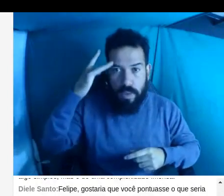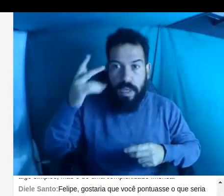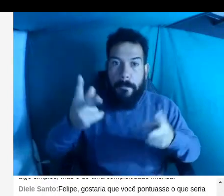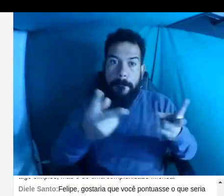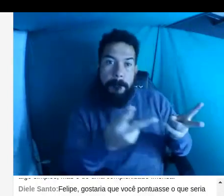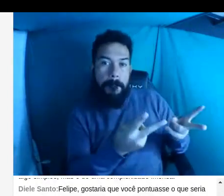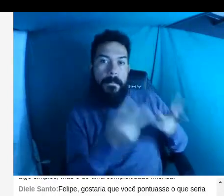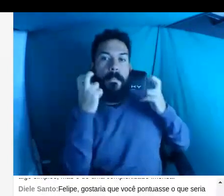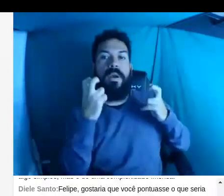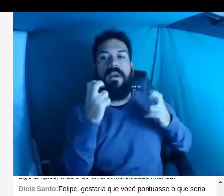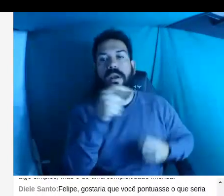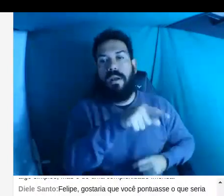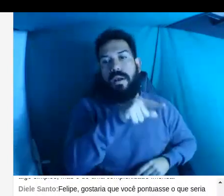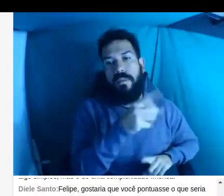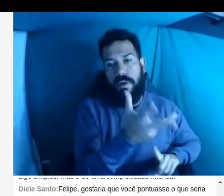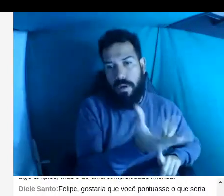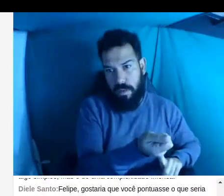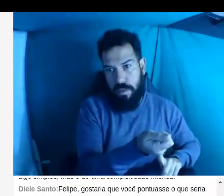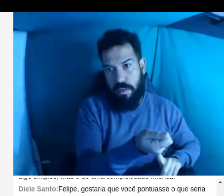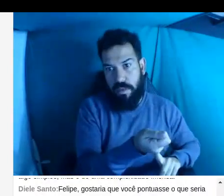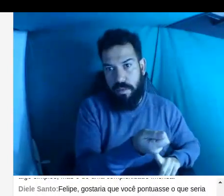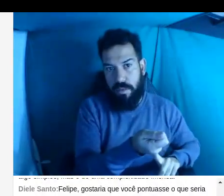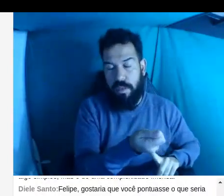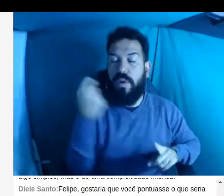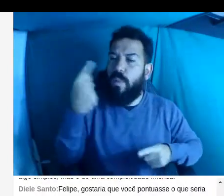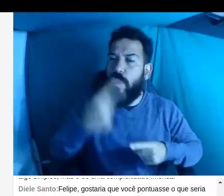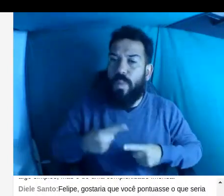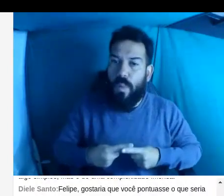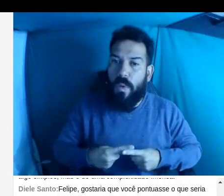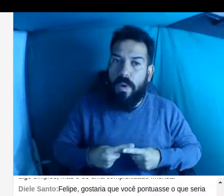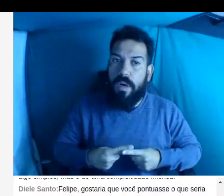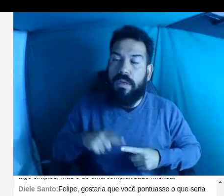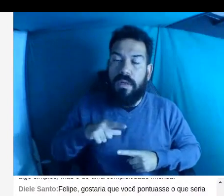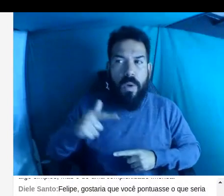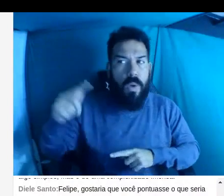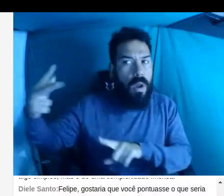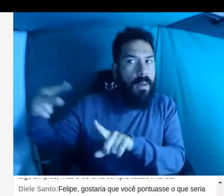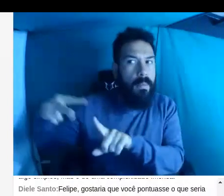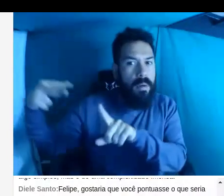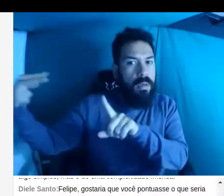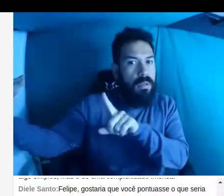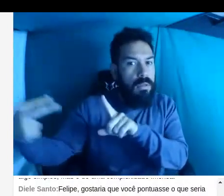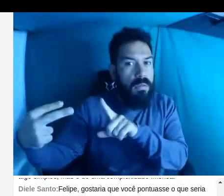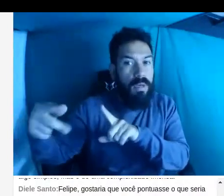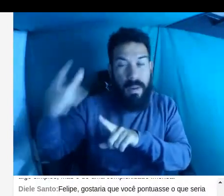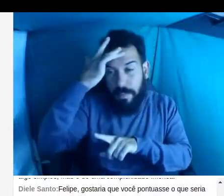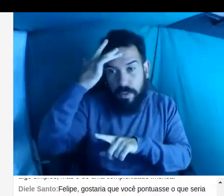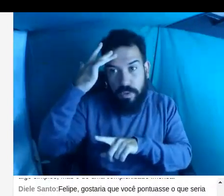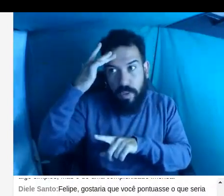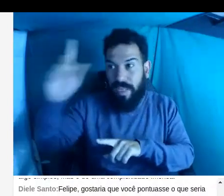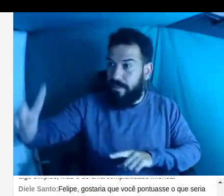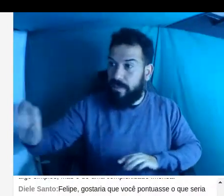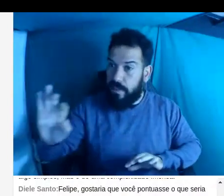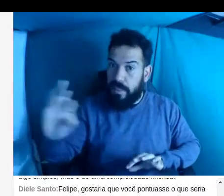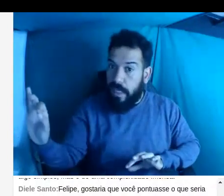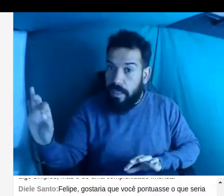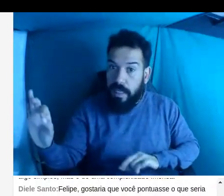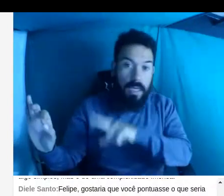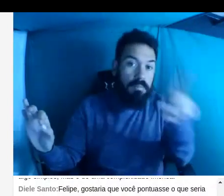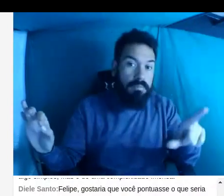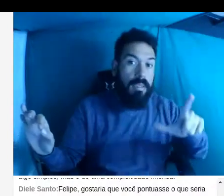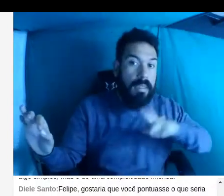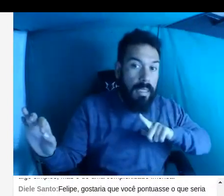essa área. Porque é um olhar diferente daquele que não tem deficiência para aquele que tem. Não